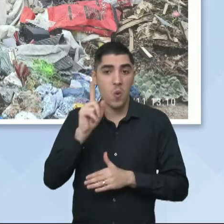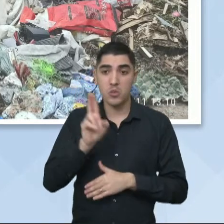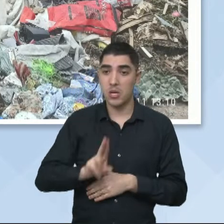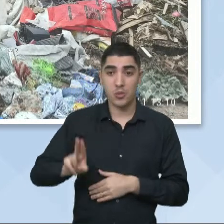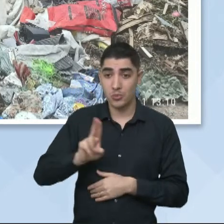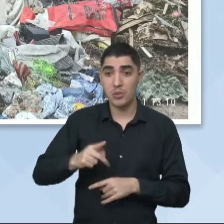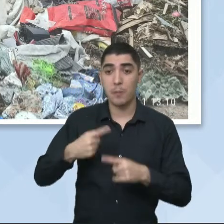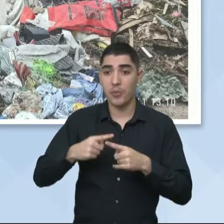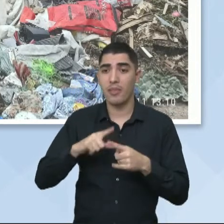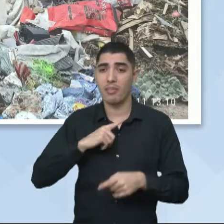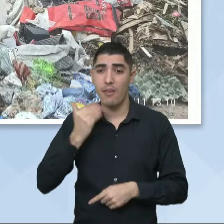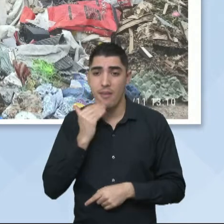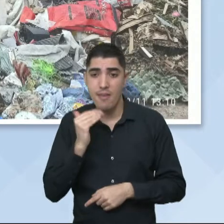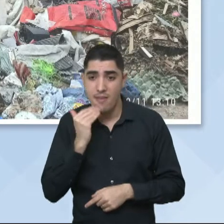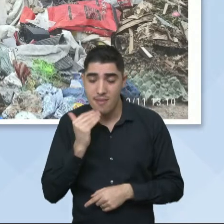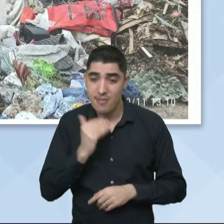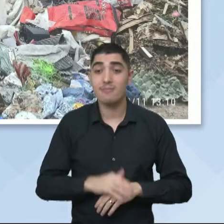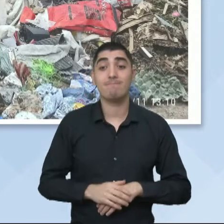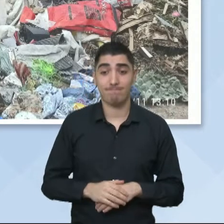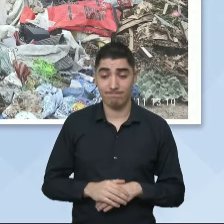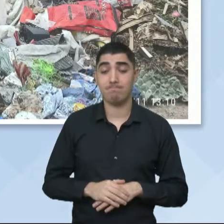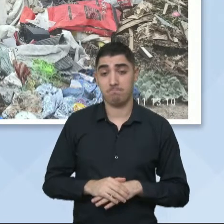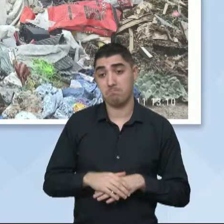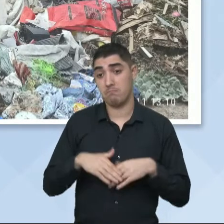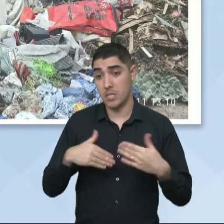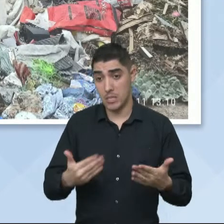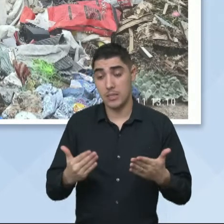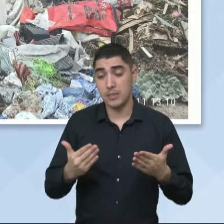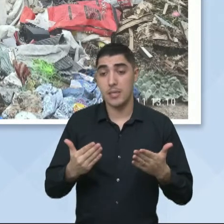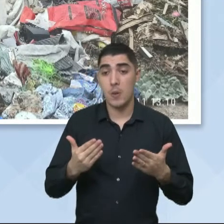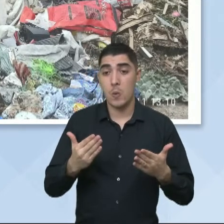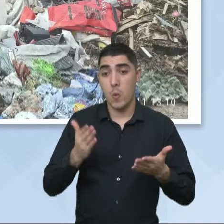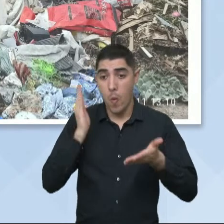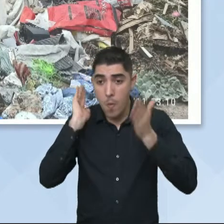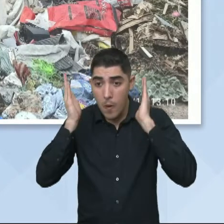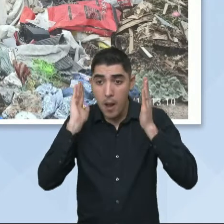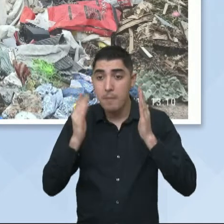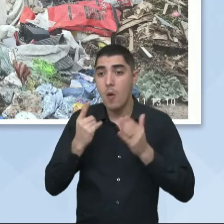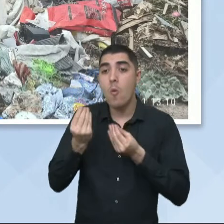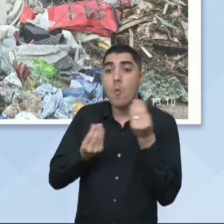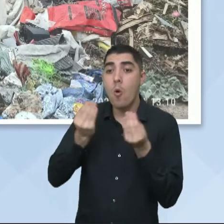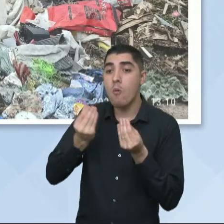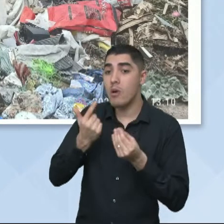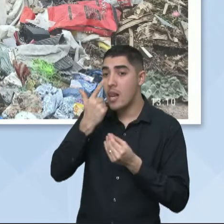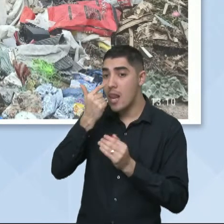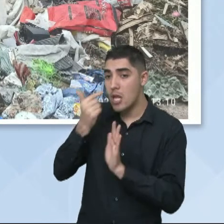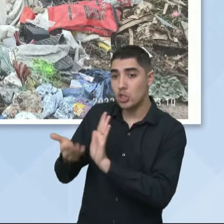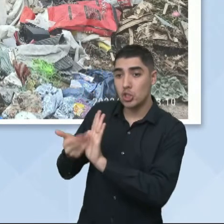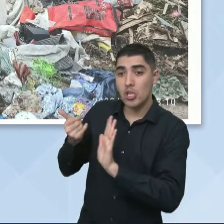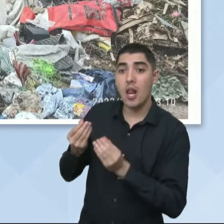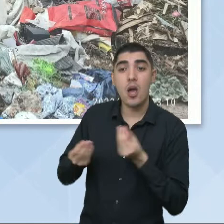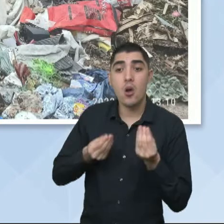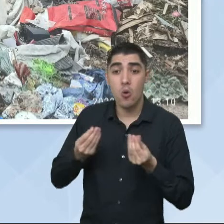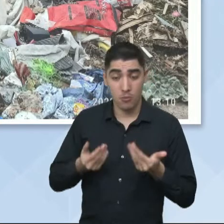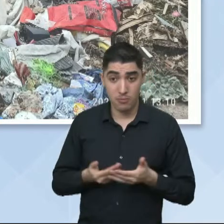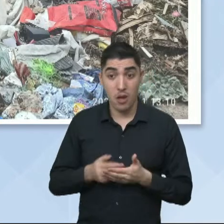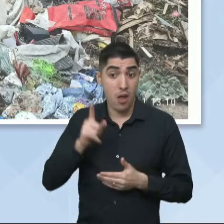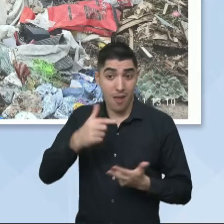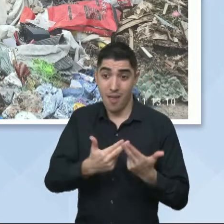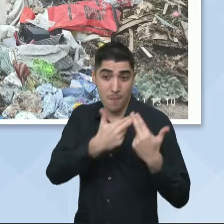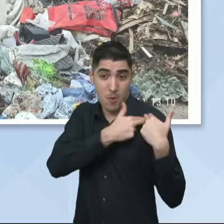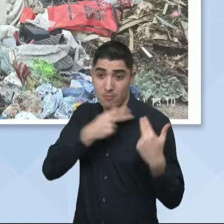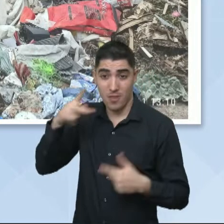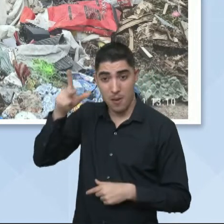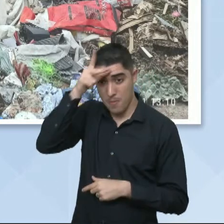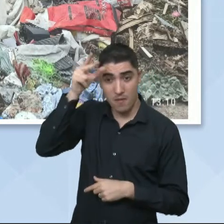são sem os equipamentos de transporte para retirar os lixos, isso é responsabilidade da prefeitura, não pode